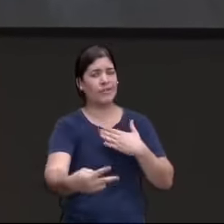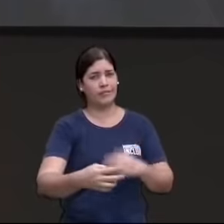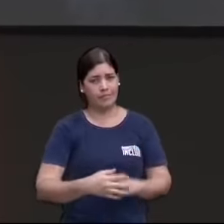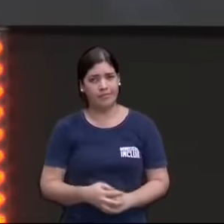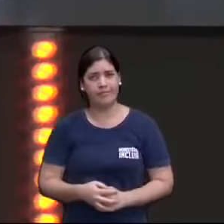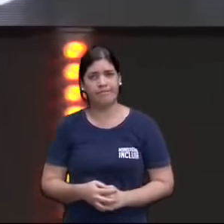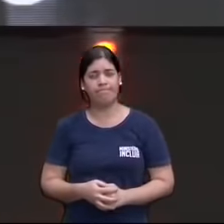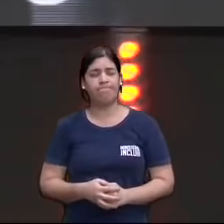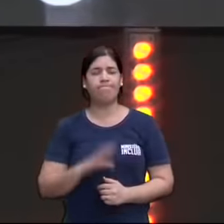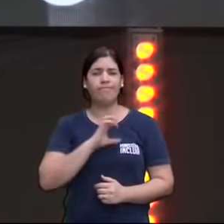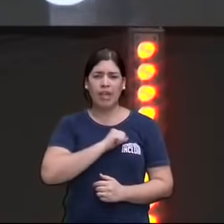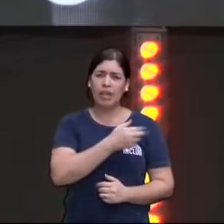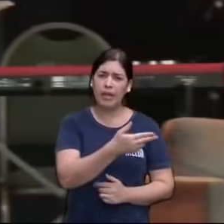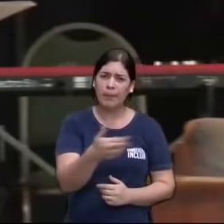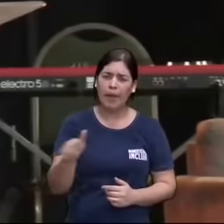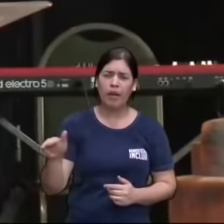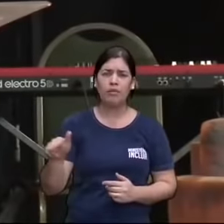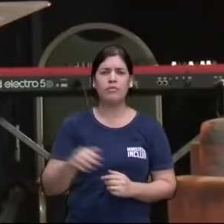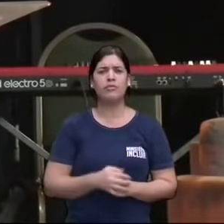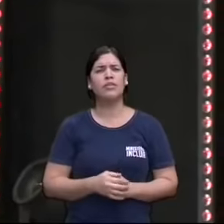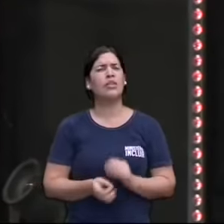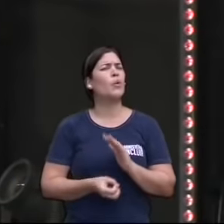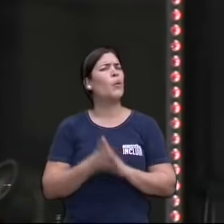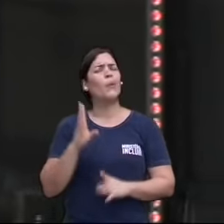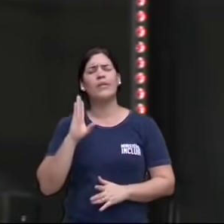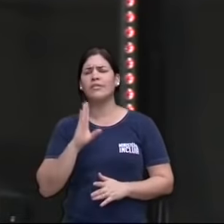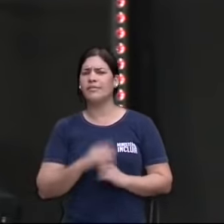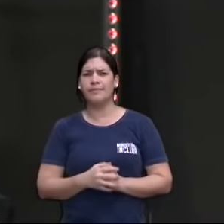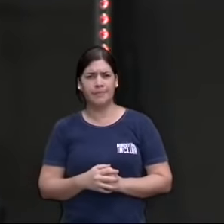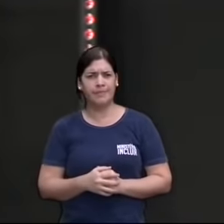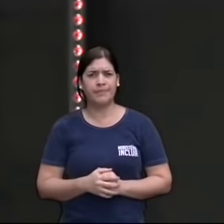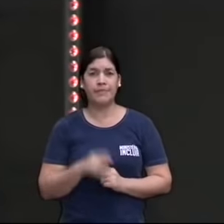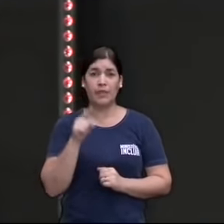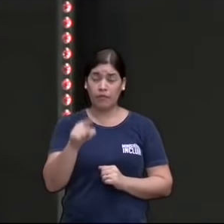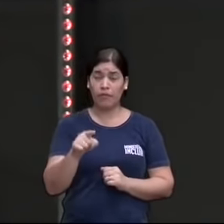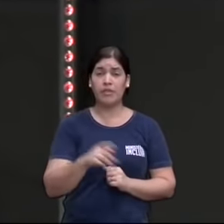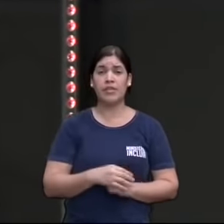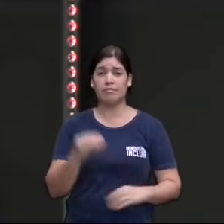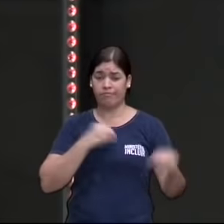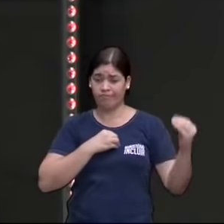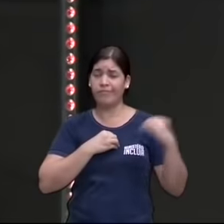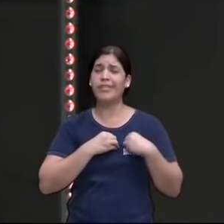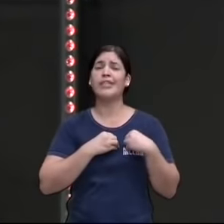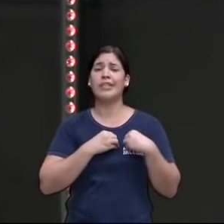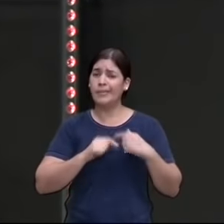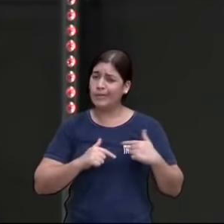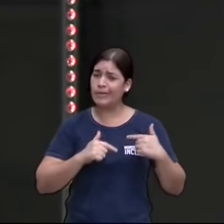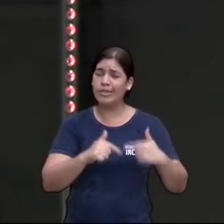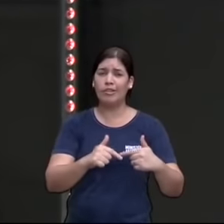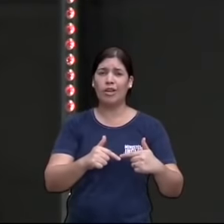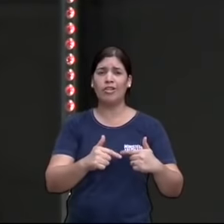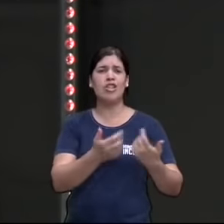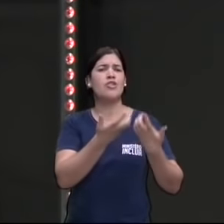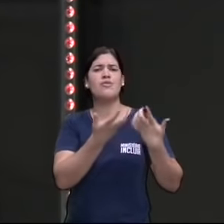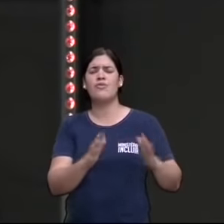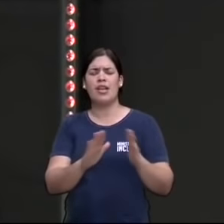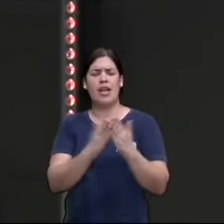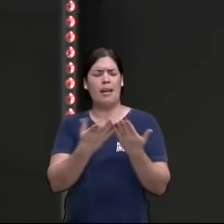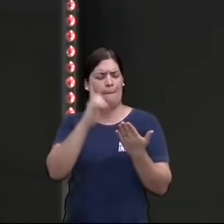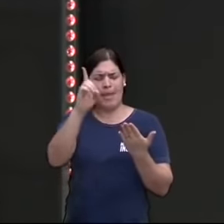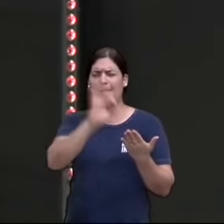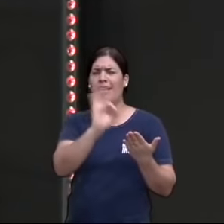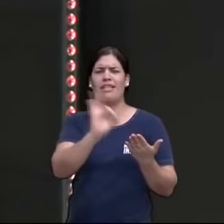Queridos irmãos, quantas vezes você cometeu um pecado e você não quis nem ler Bíblia, nem orar naquele